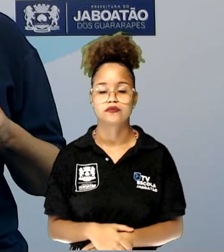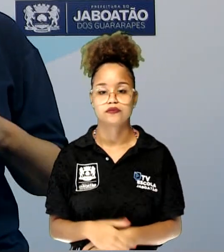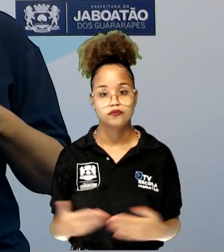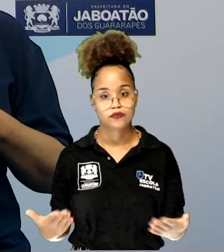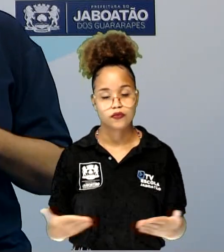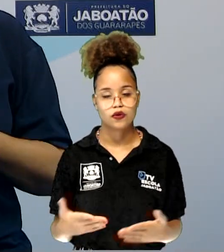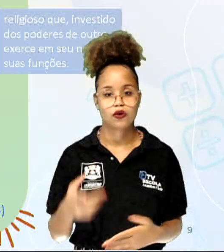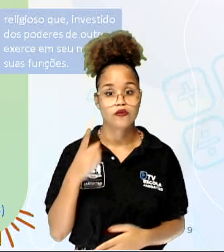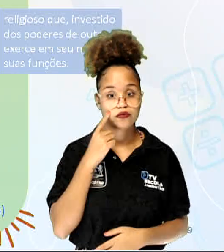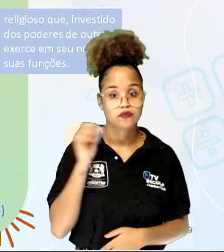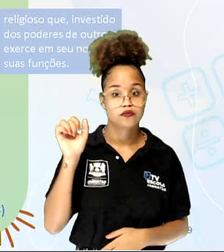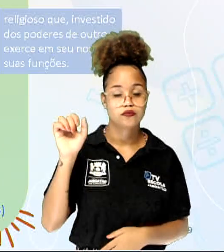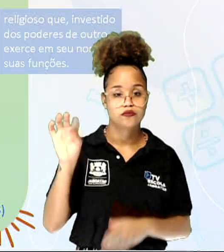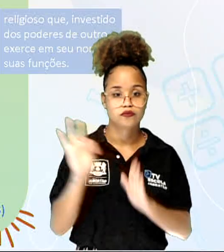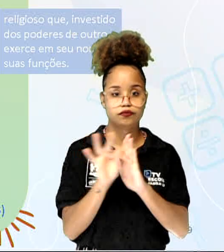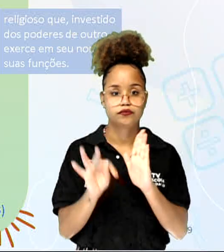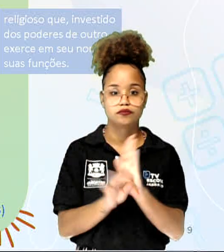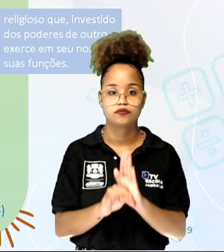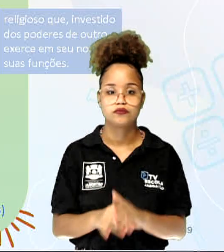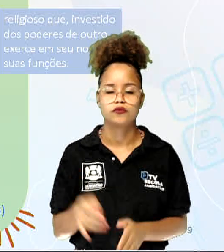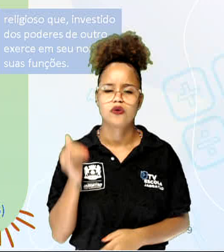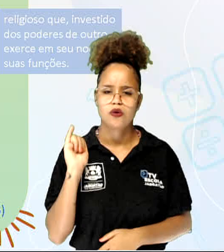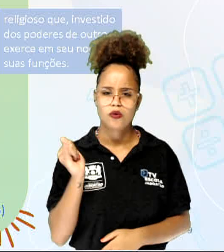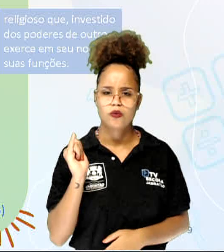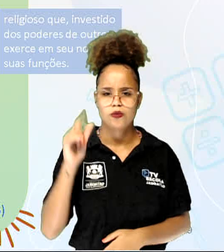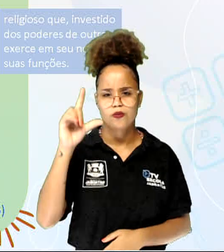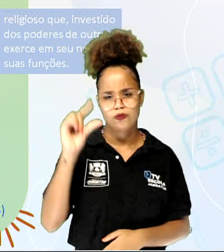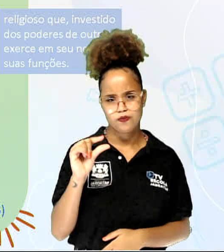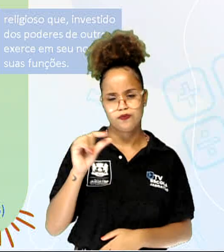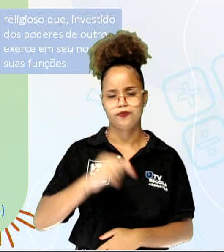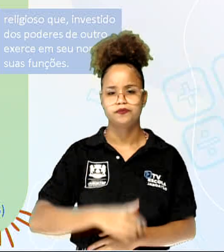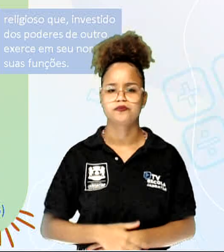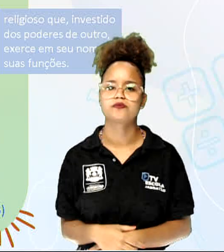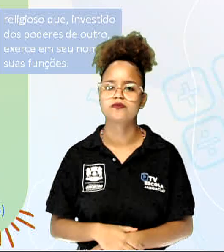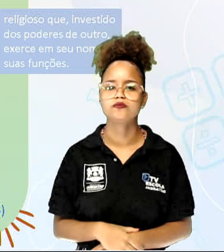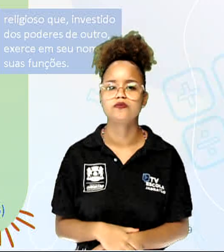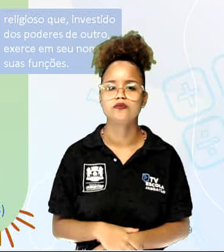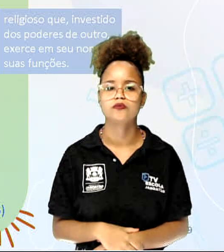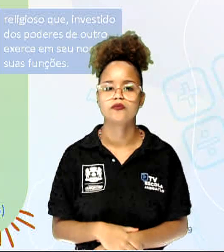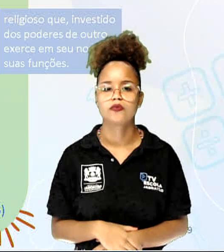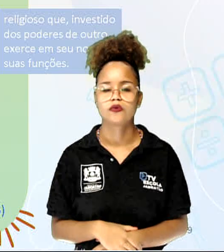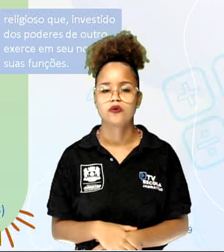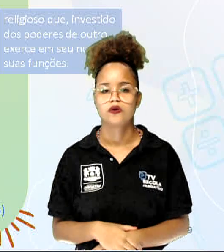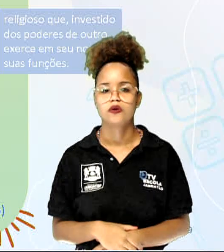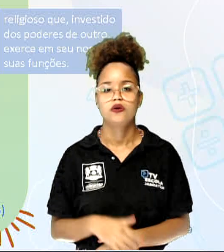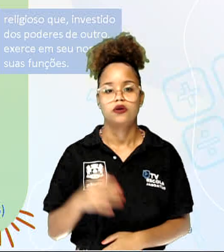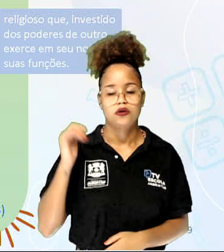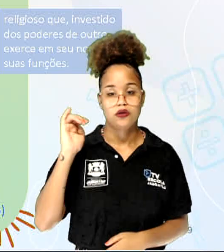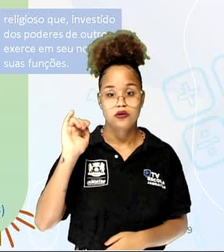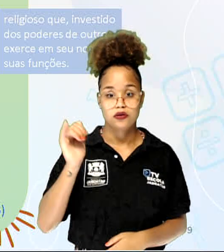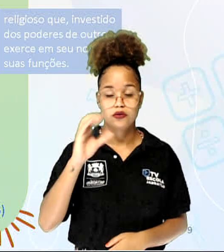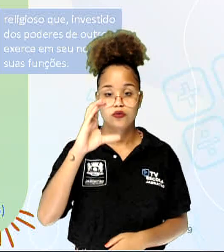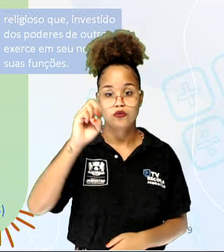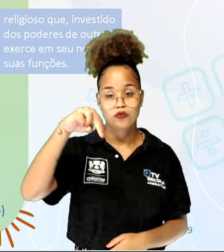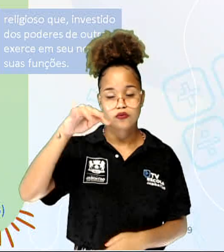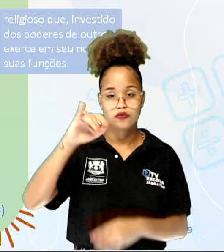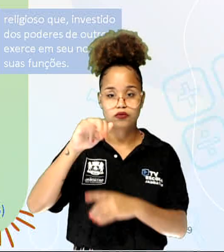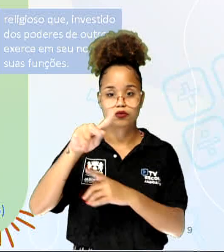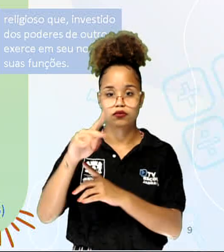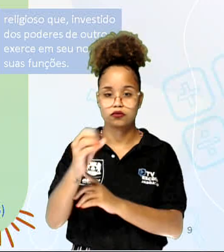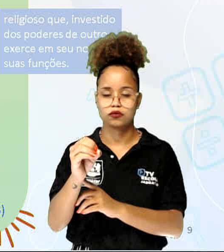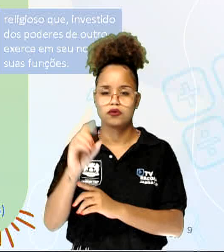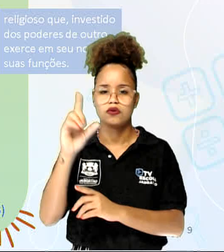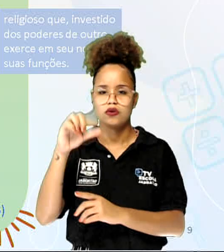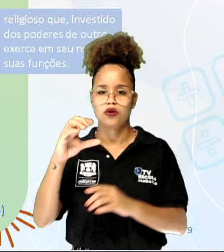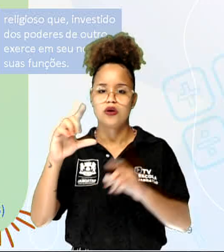De olho no texto, continho. Veja, continho é derivada da palavra conto. Por quê? Porque ele é um mini conto,